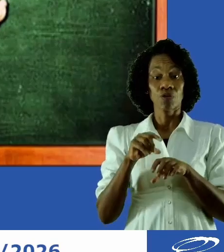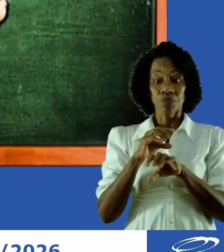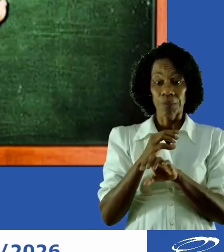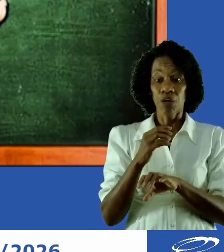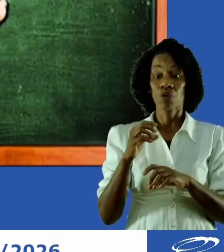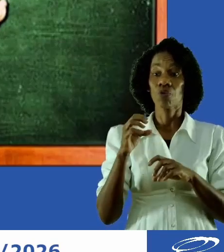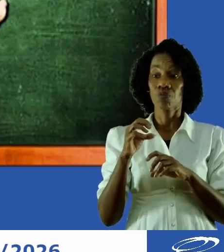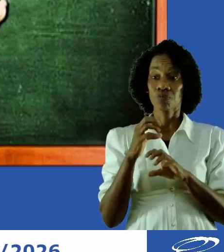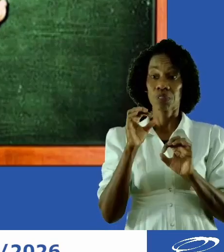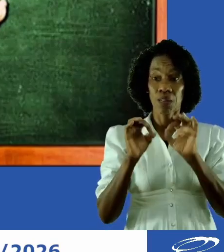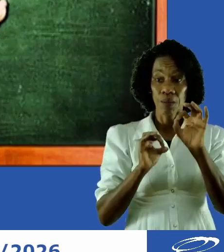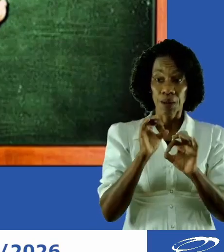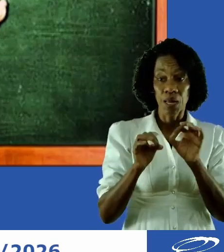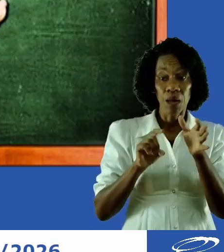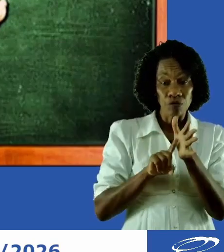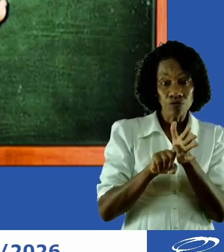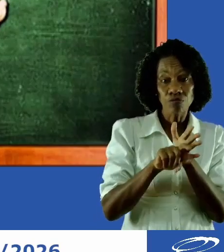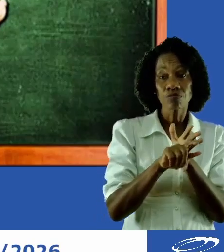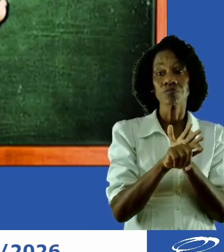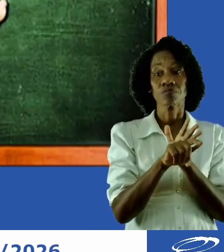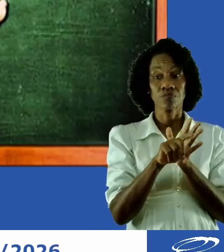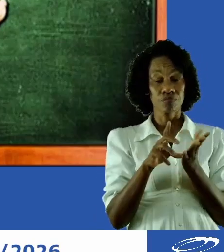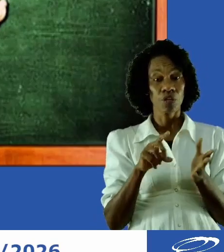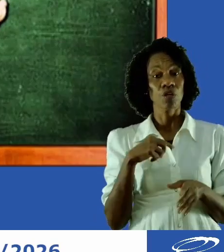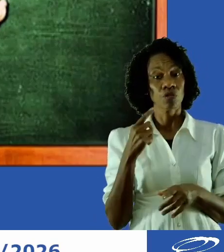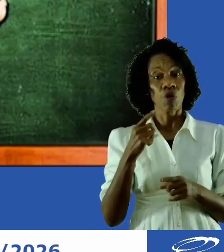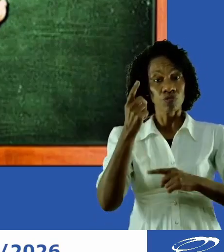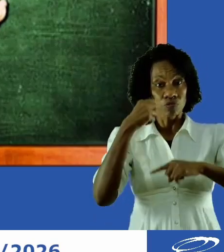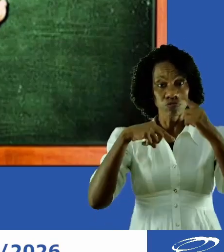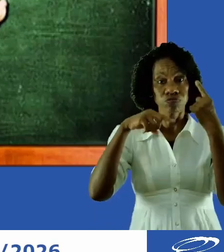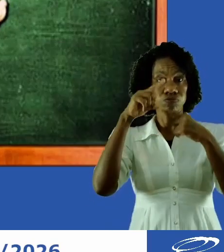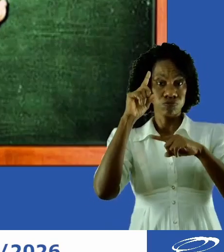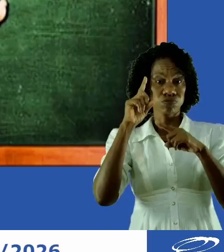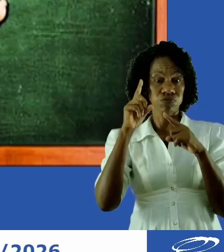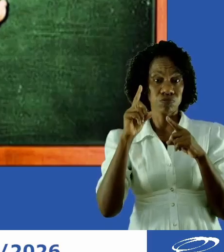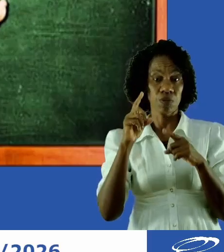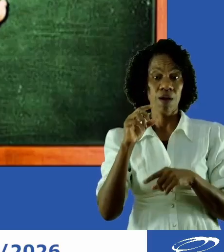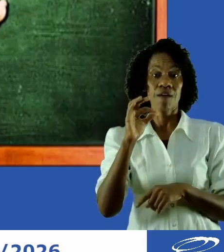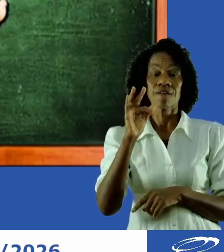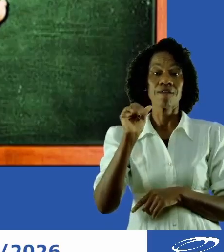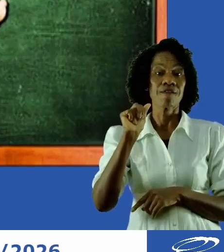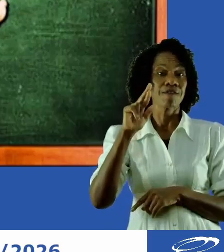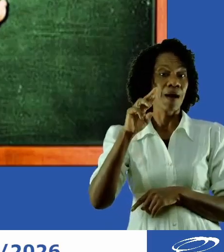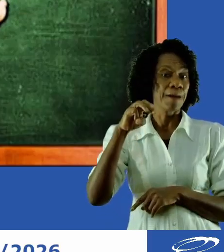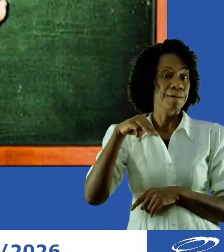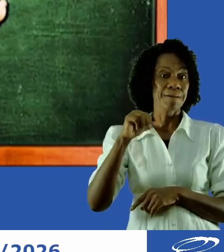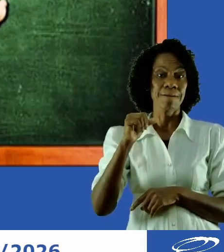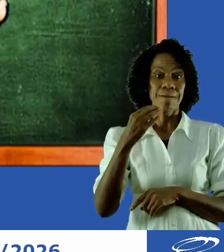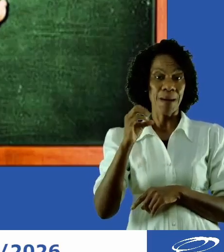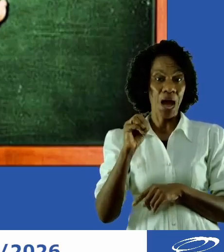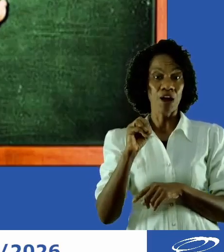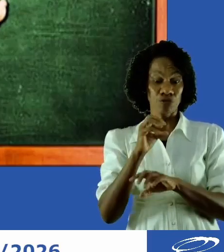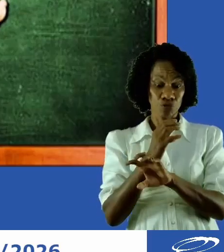sejam melhores conduzidos. Nós estamos progredindo em estudos de farmacodinâmica e farmacocinética em tecido ósseo, isso é uma prerrogativa